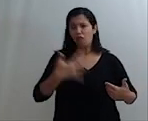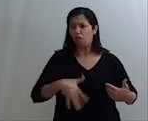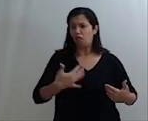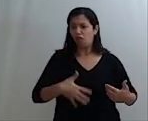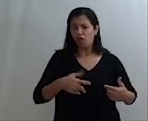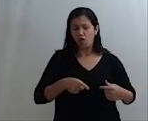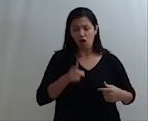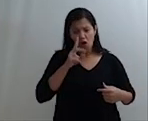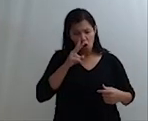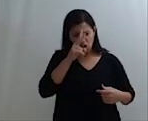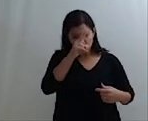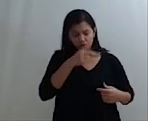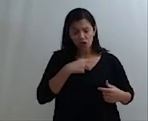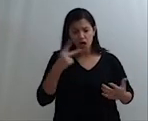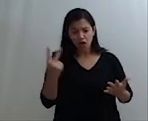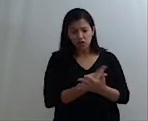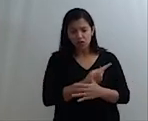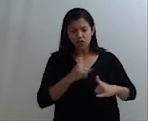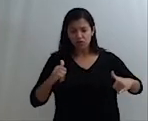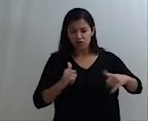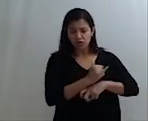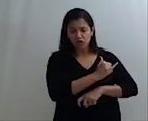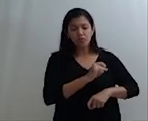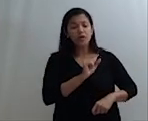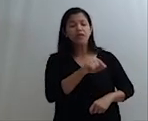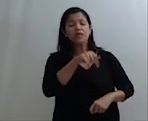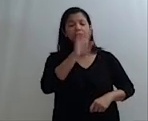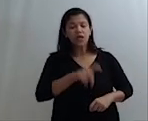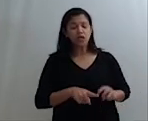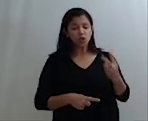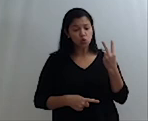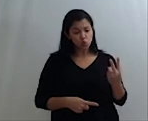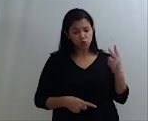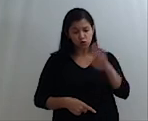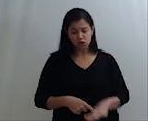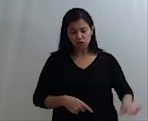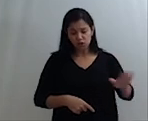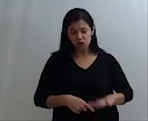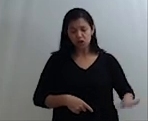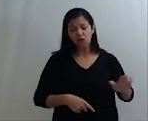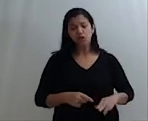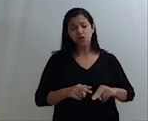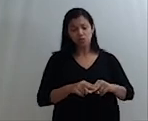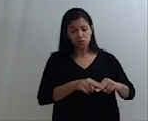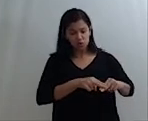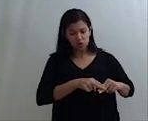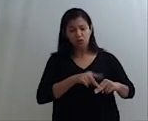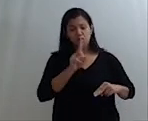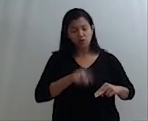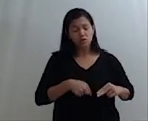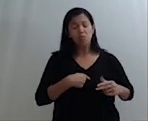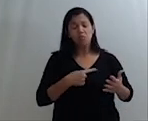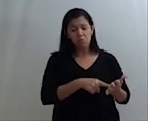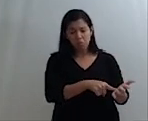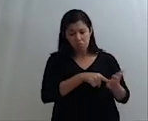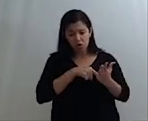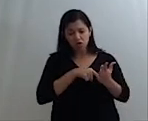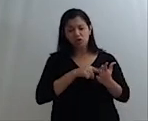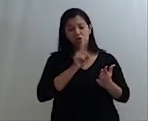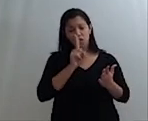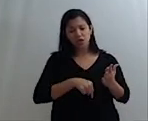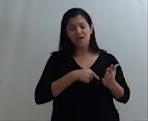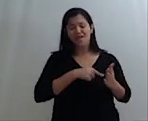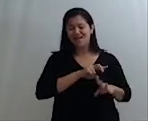vítimas dois menores o fumos Bon uris encontra-se evidenciado no robusto conjunto